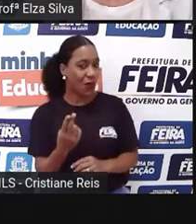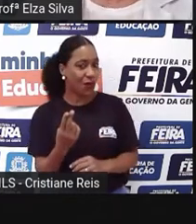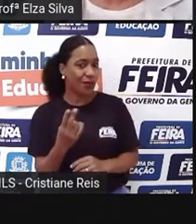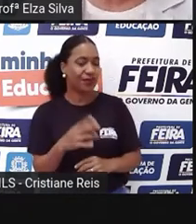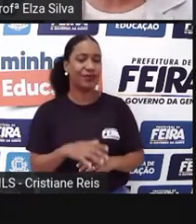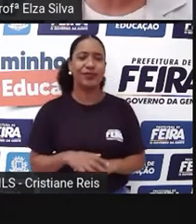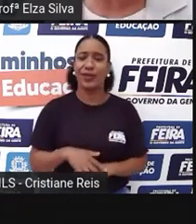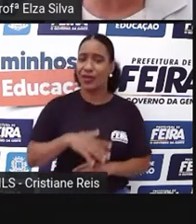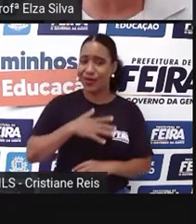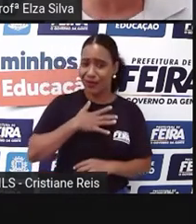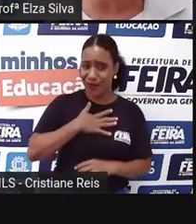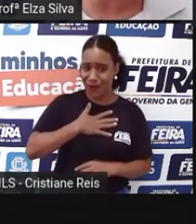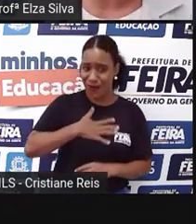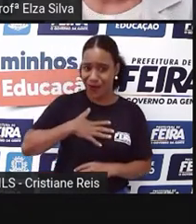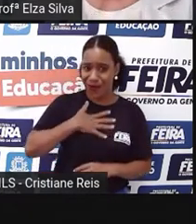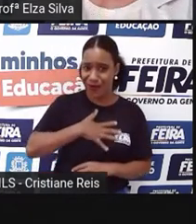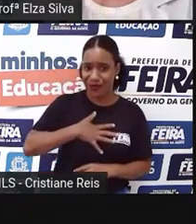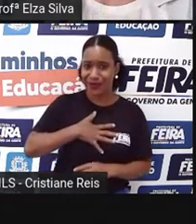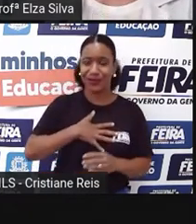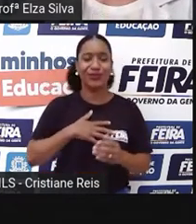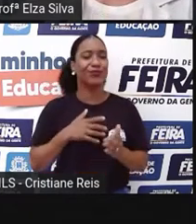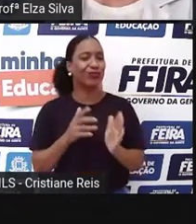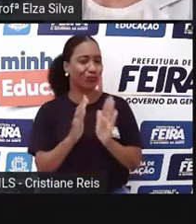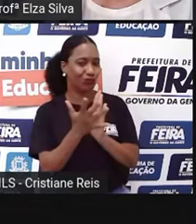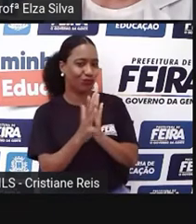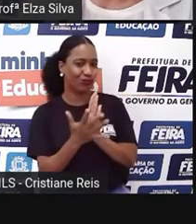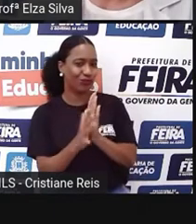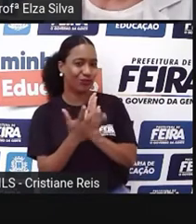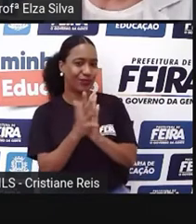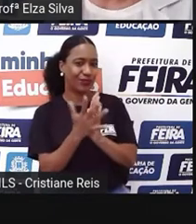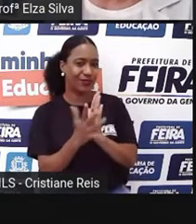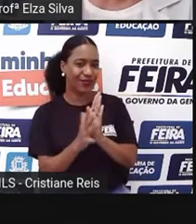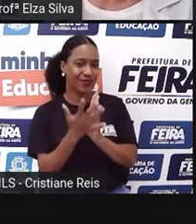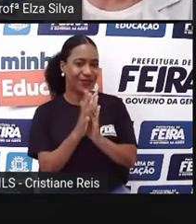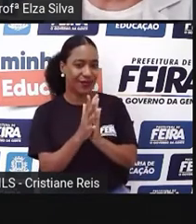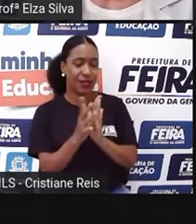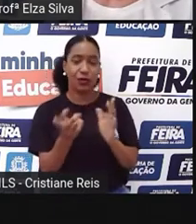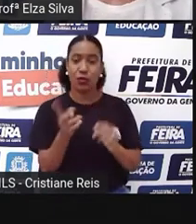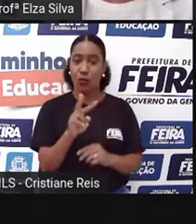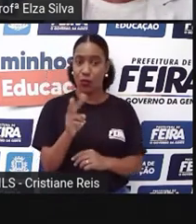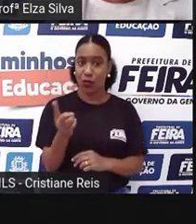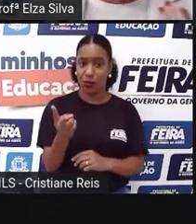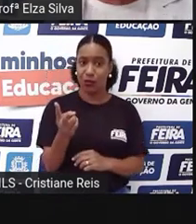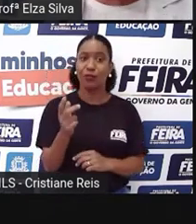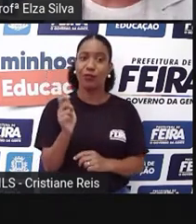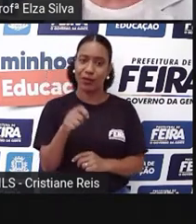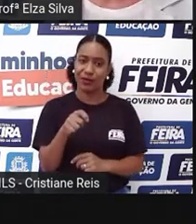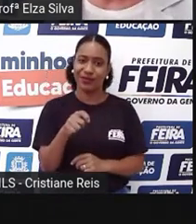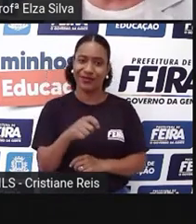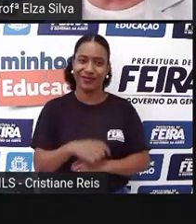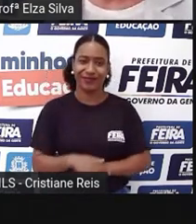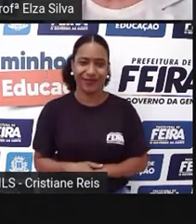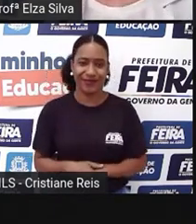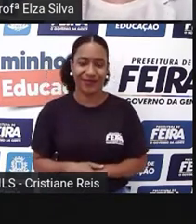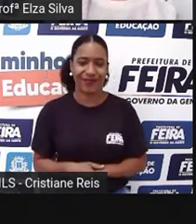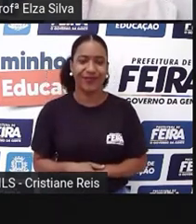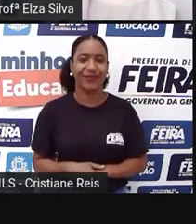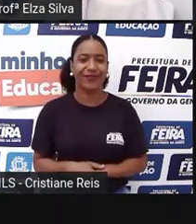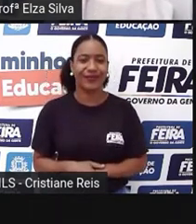que também significa a mesma coisa, eu gosto de dançar samba, ok? Do mesmo